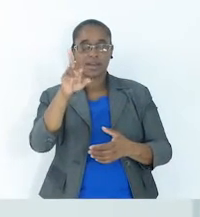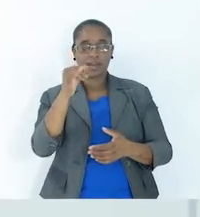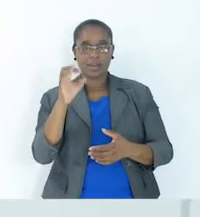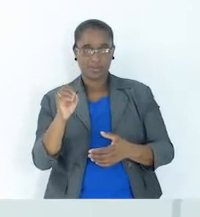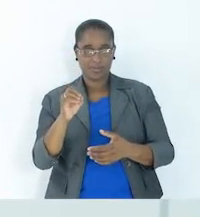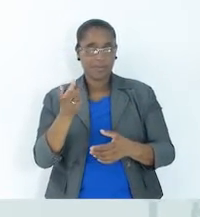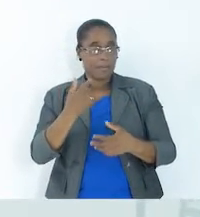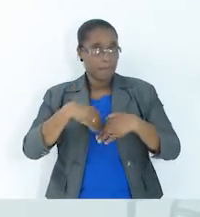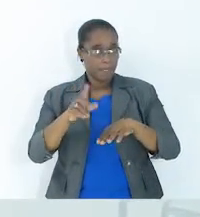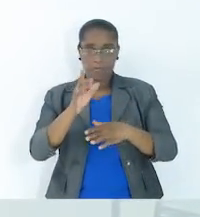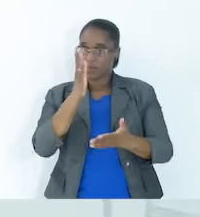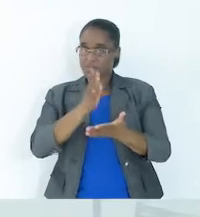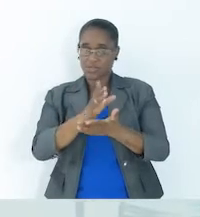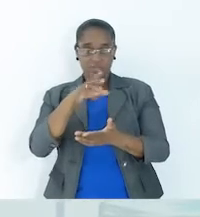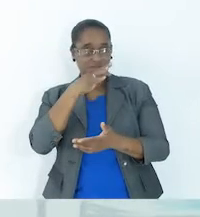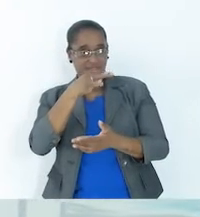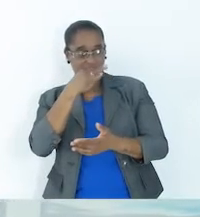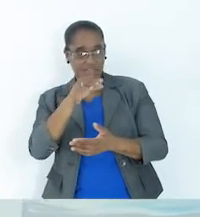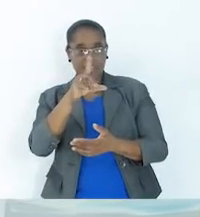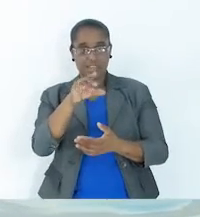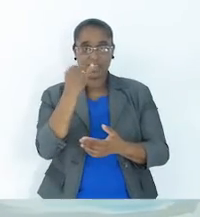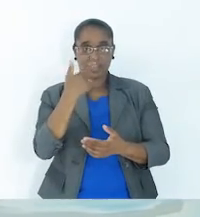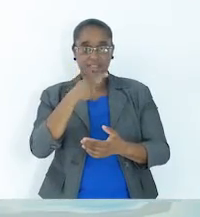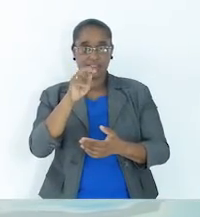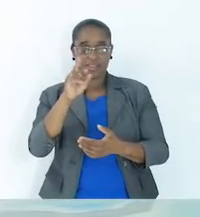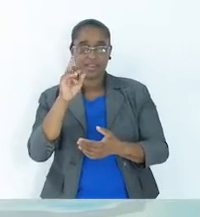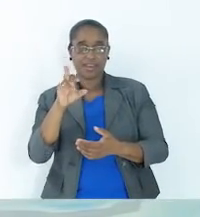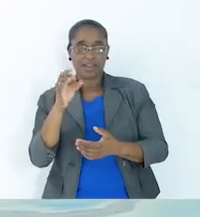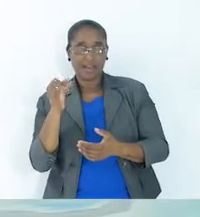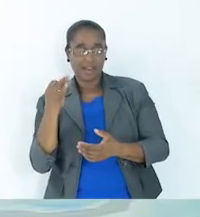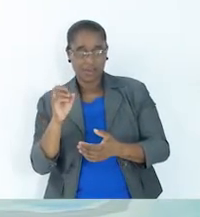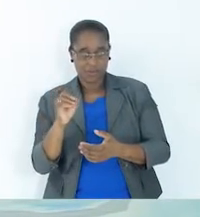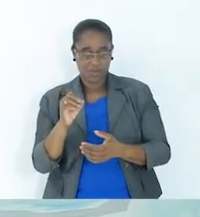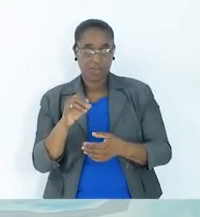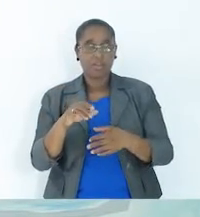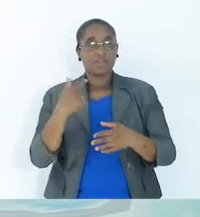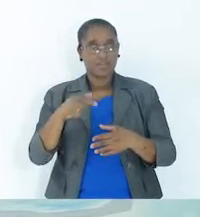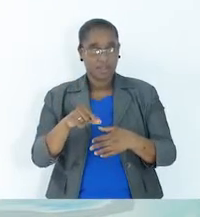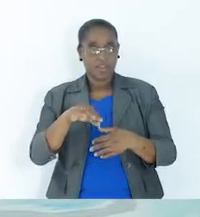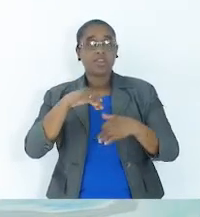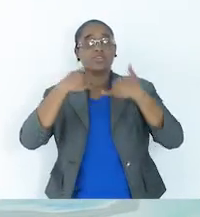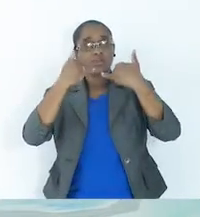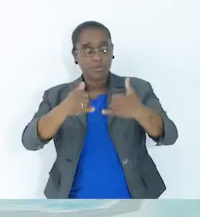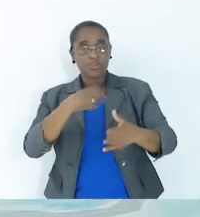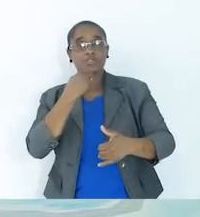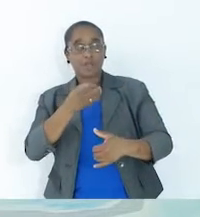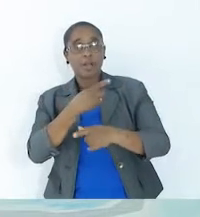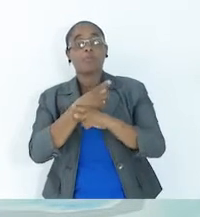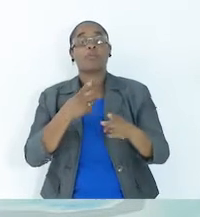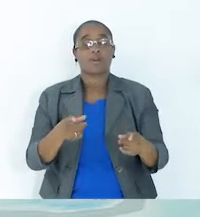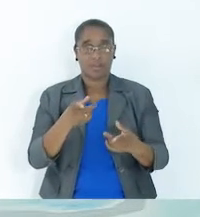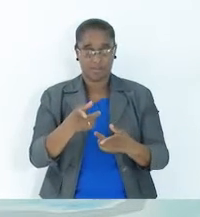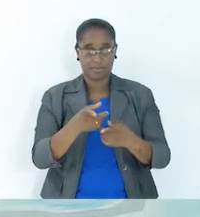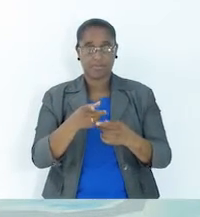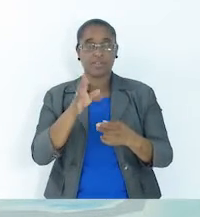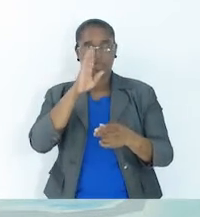Mas não é somente dizer se é literário. Há que dizer literário e depois explicar o porquê que é um texto literário. Caso contrário, seria o